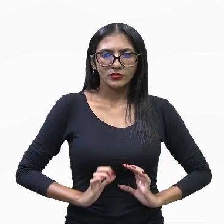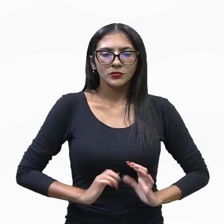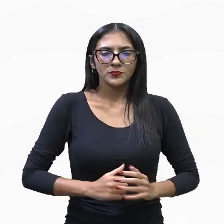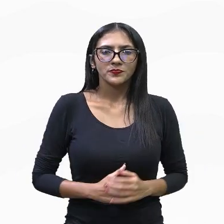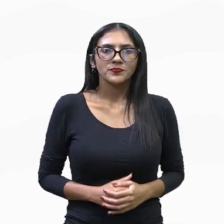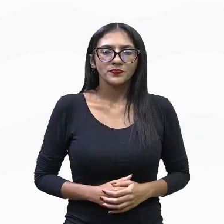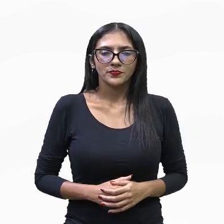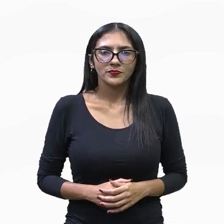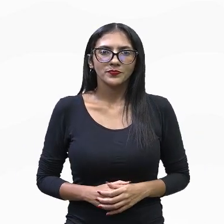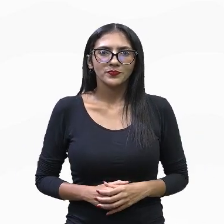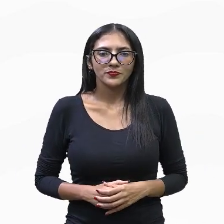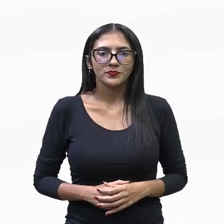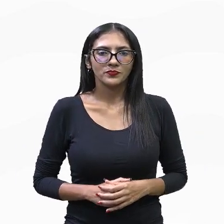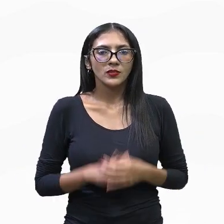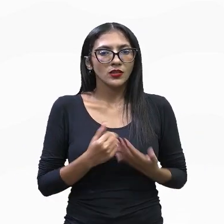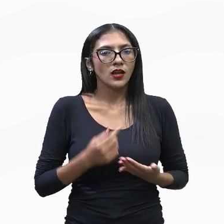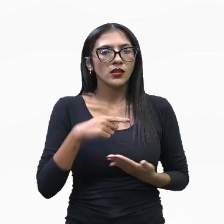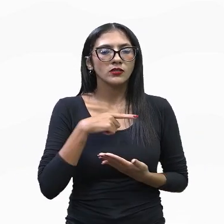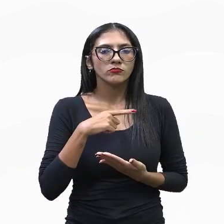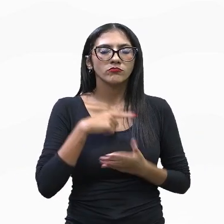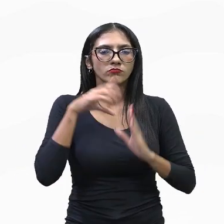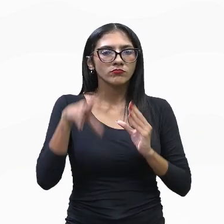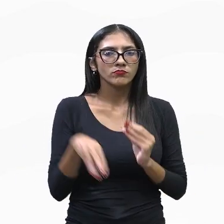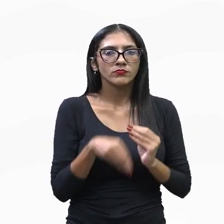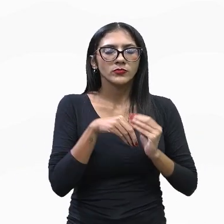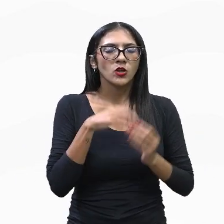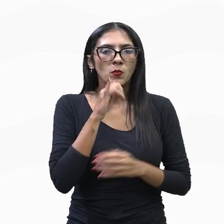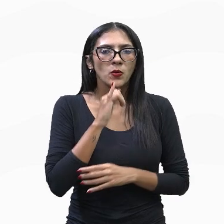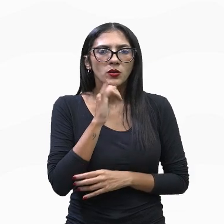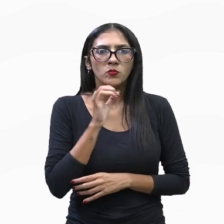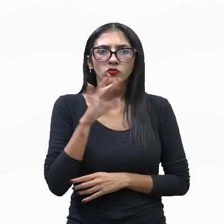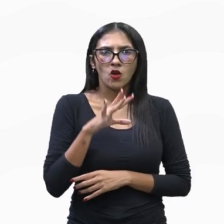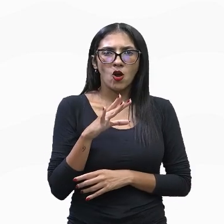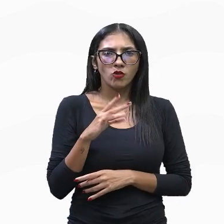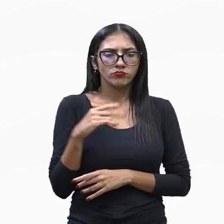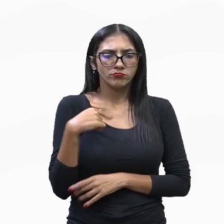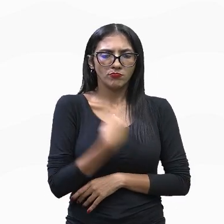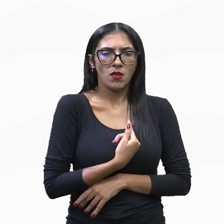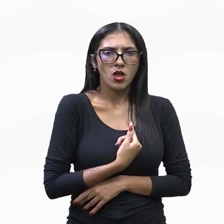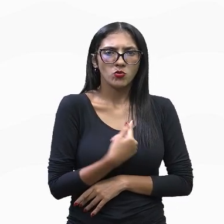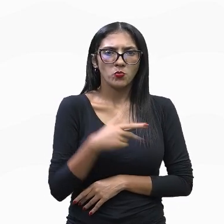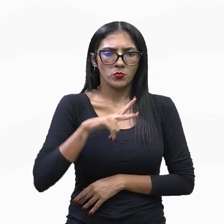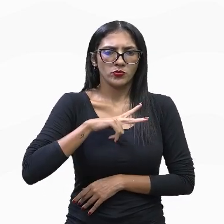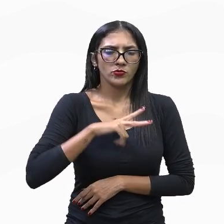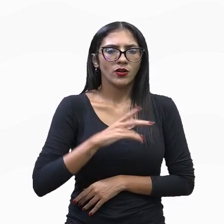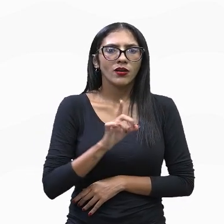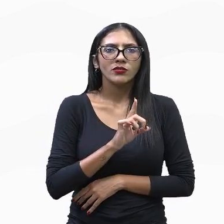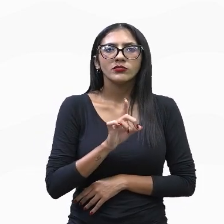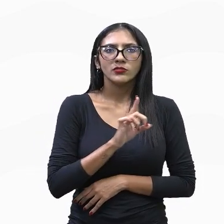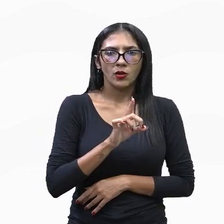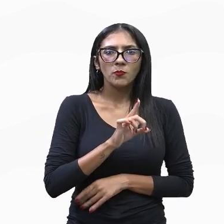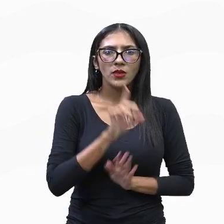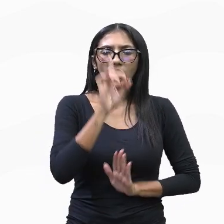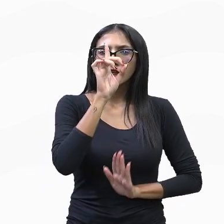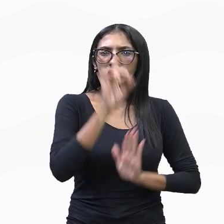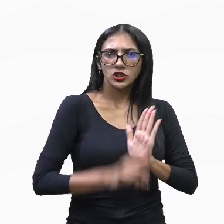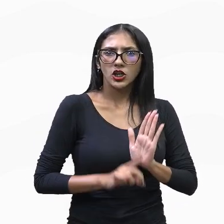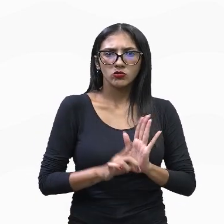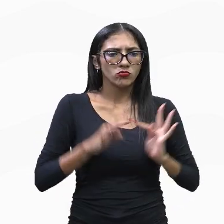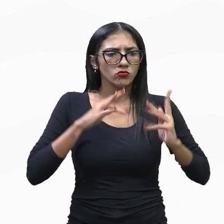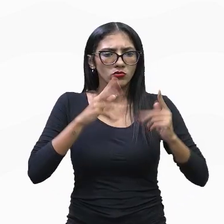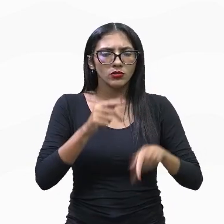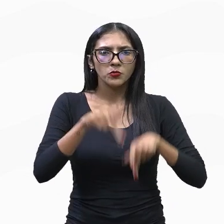aí entra esses direitos, não vai imaginar apenas o meu direito particular, não, é o direito que é direito de todo